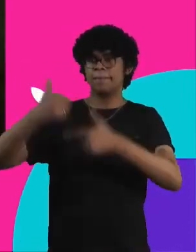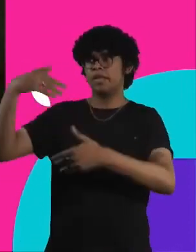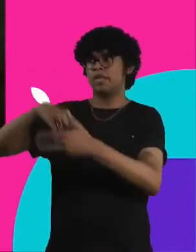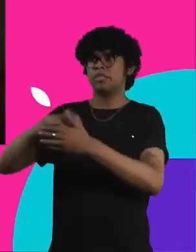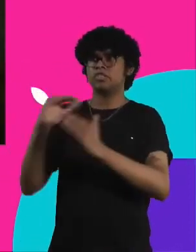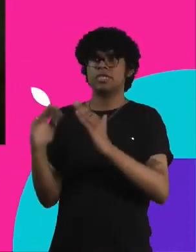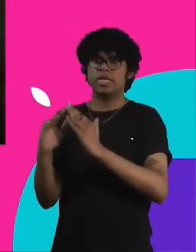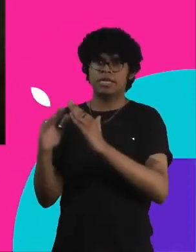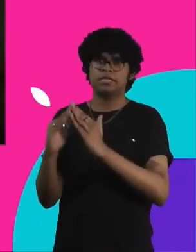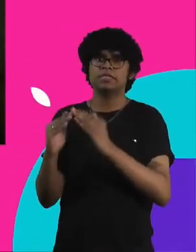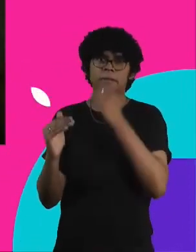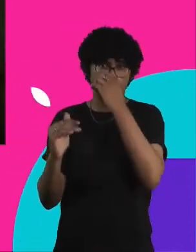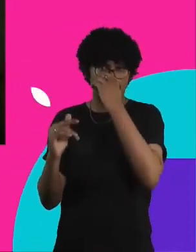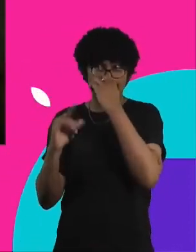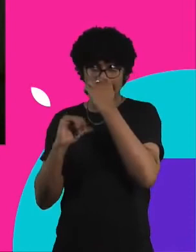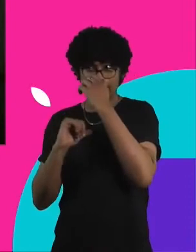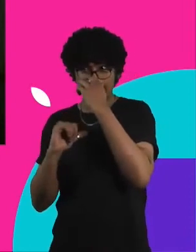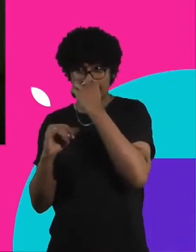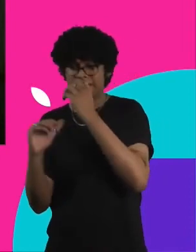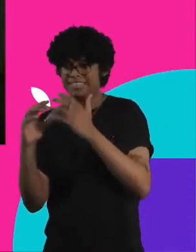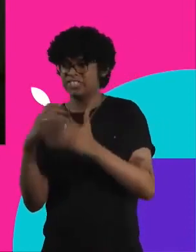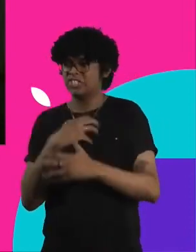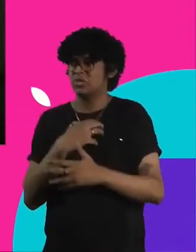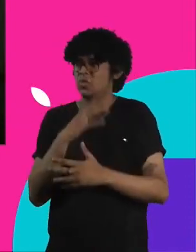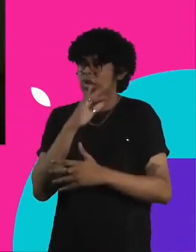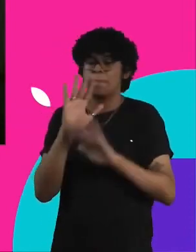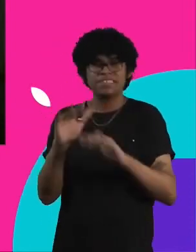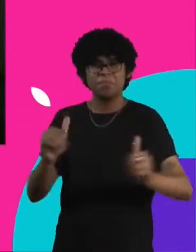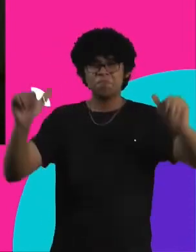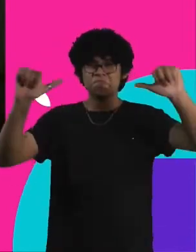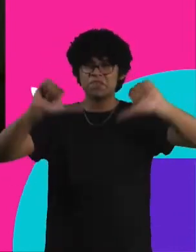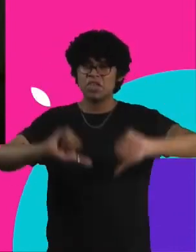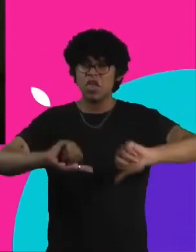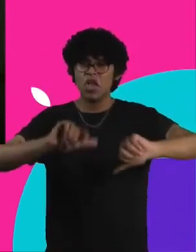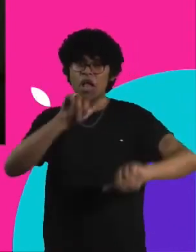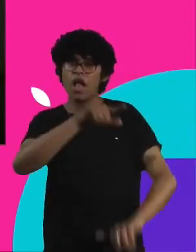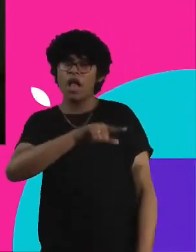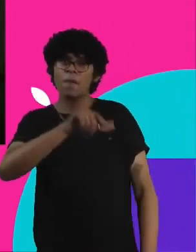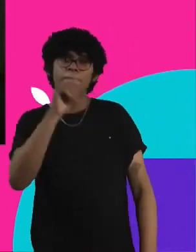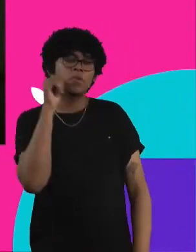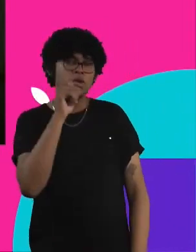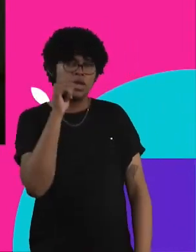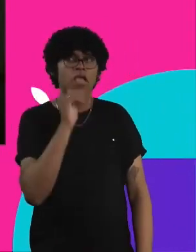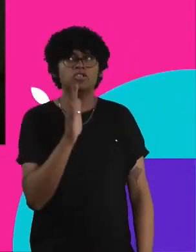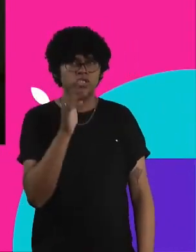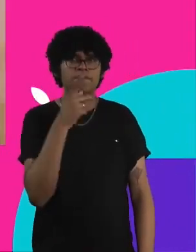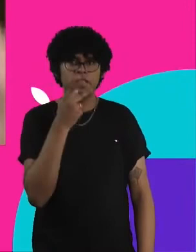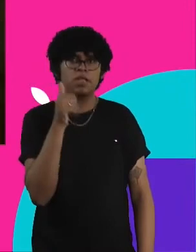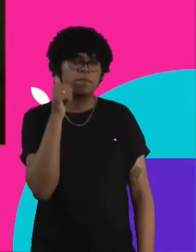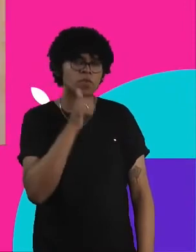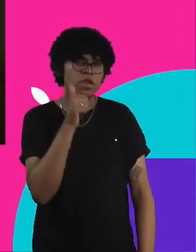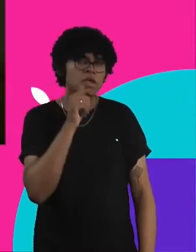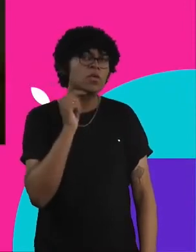casa, têm uma situação ruim, mas a situação ficou muito pior para as mulheres, como o próprio Celso comentou, que